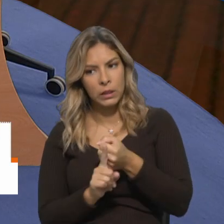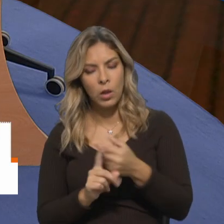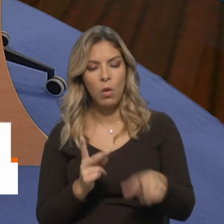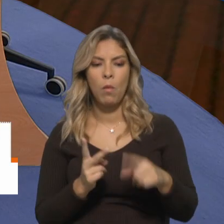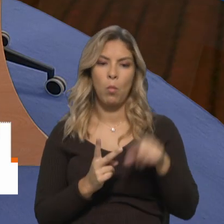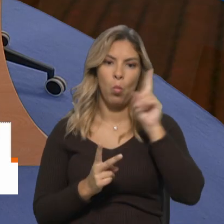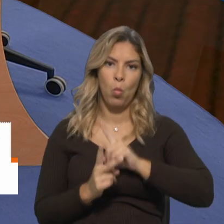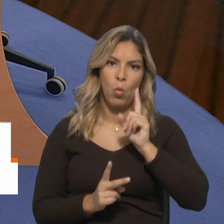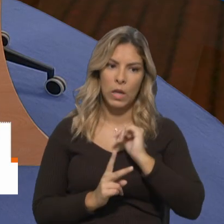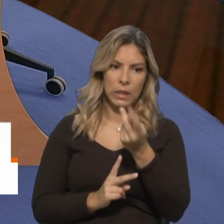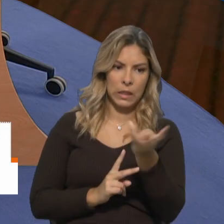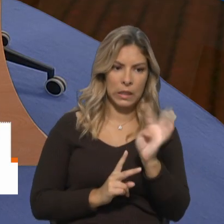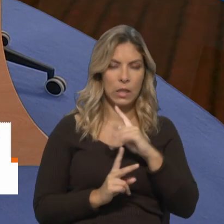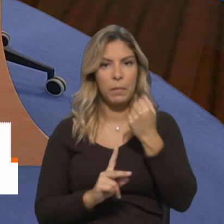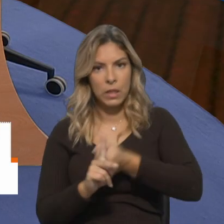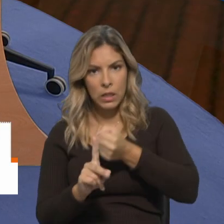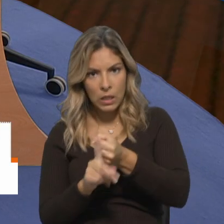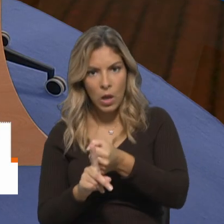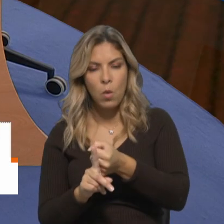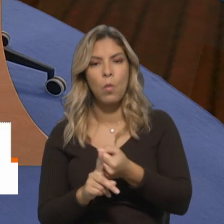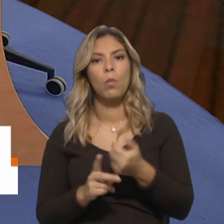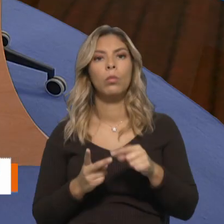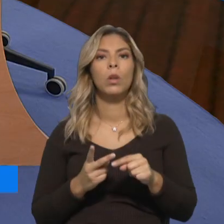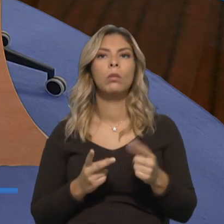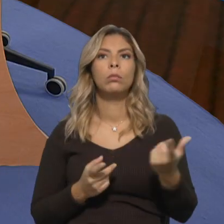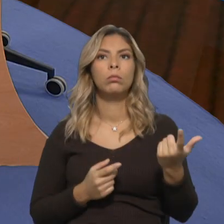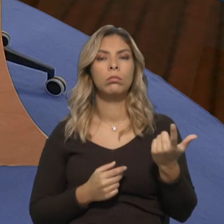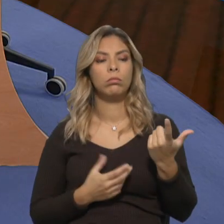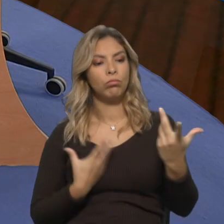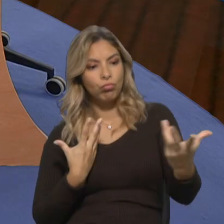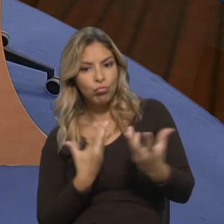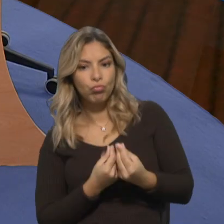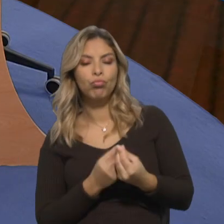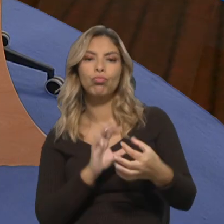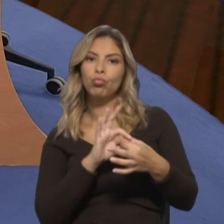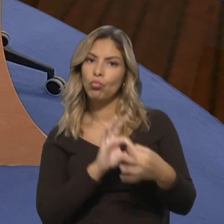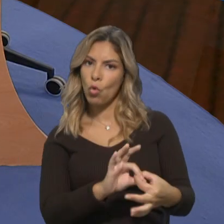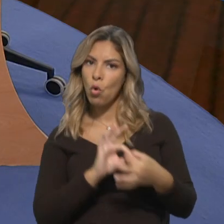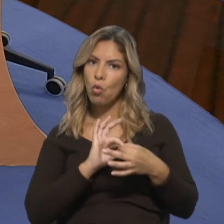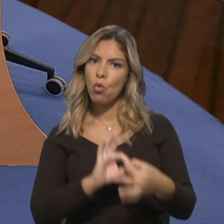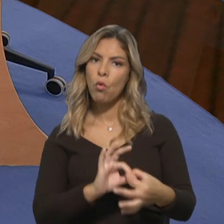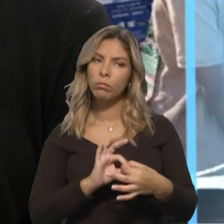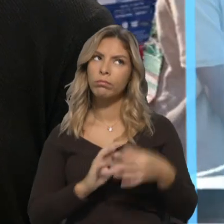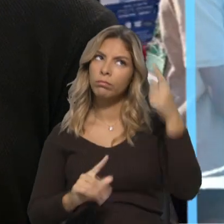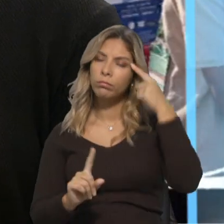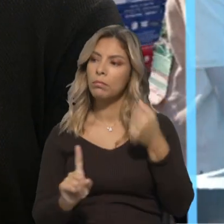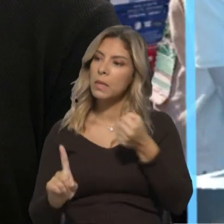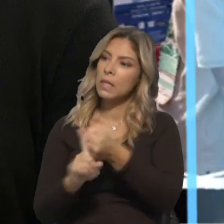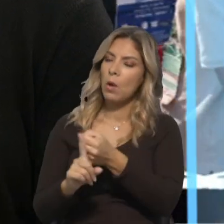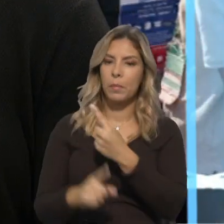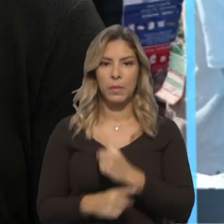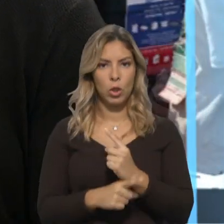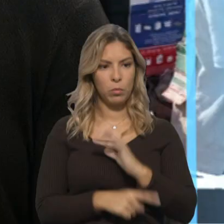seja, todo um grupo de pessoas que comungam do nosso carisma e também comungam da nossa missão. E sem eles a missão seria